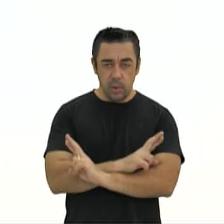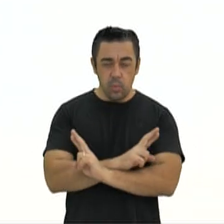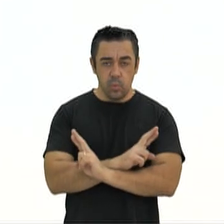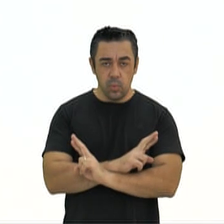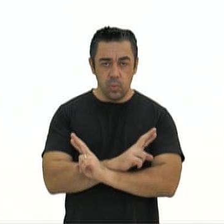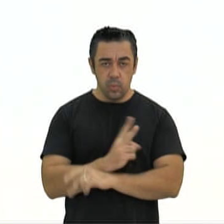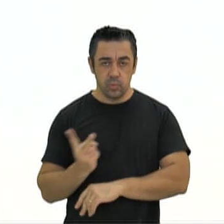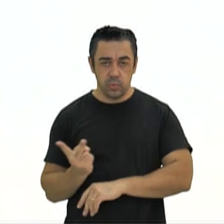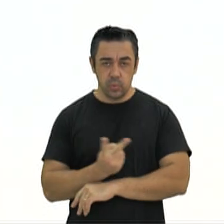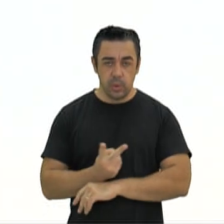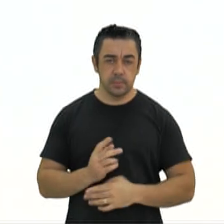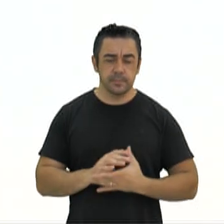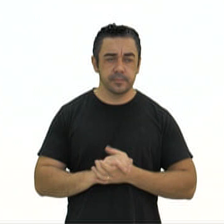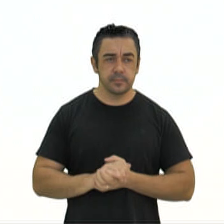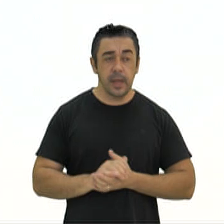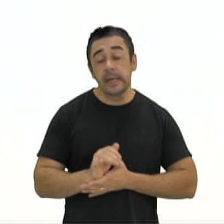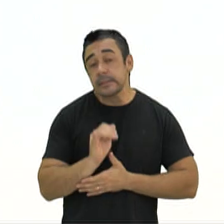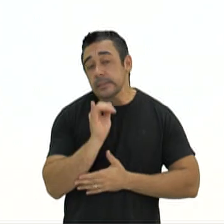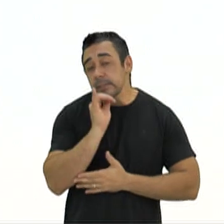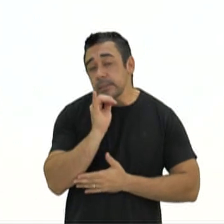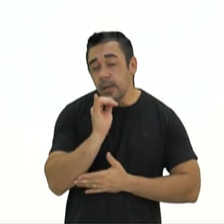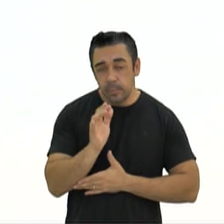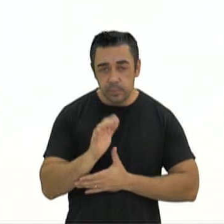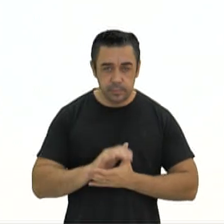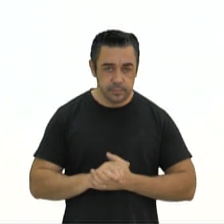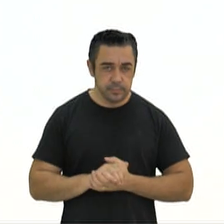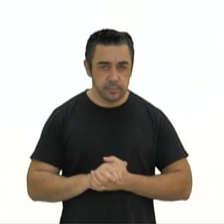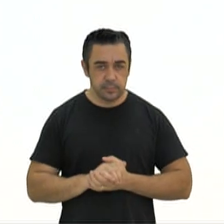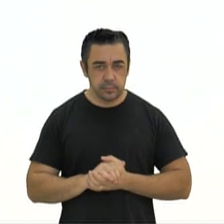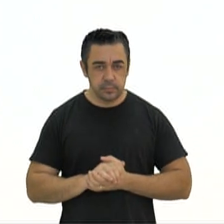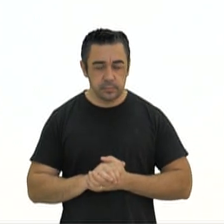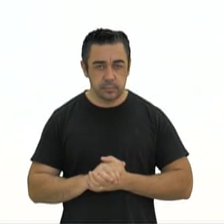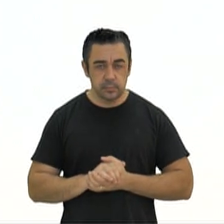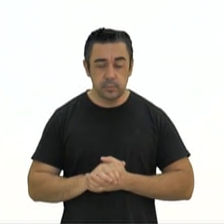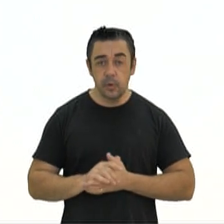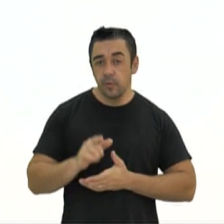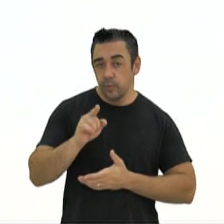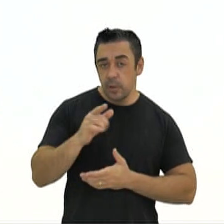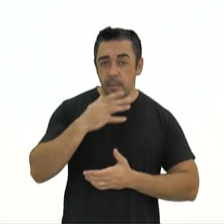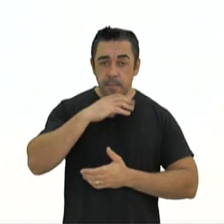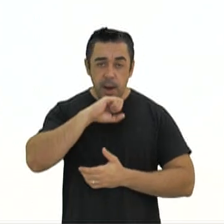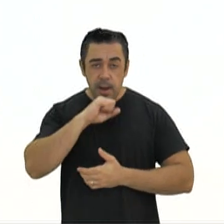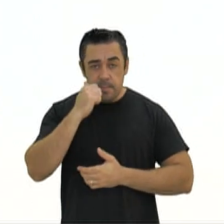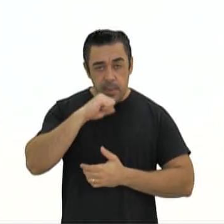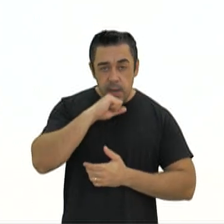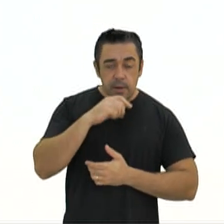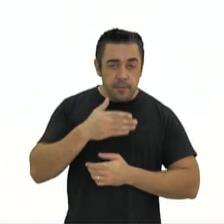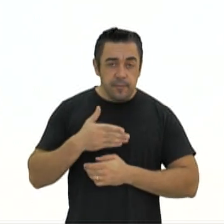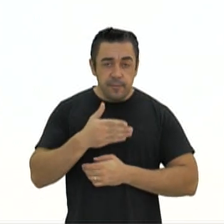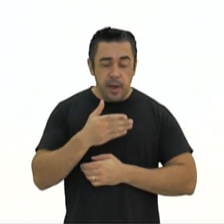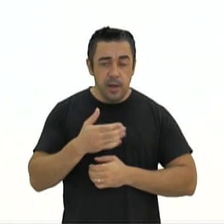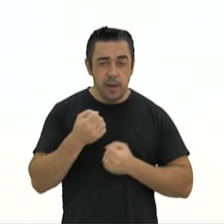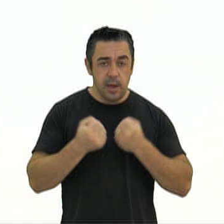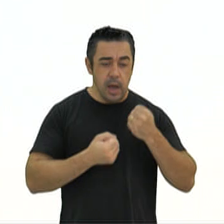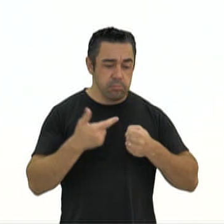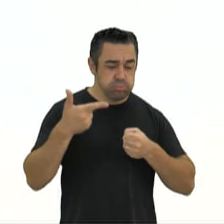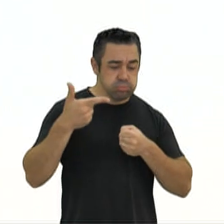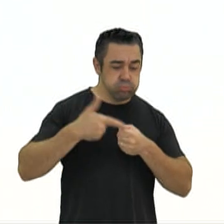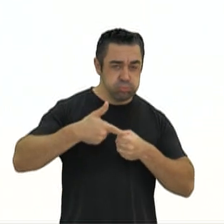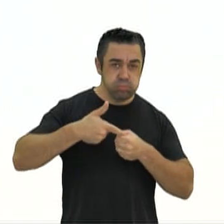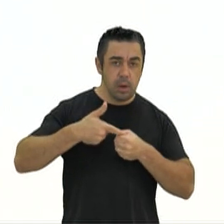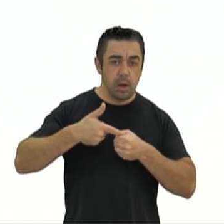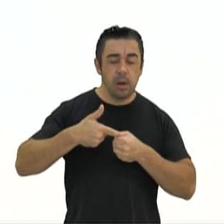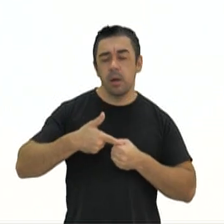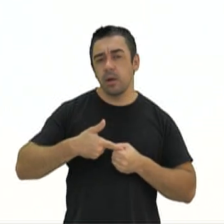outra, ok? Por exemplo, quando os seus pais vão lá abastecer o carro, seus amigos, seus tios vão